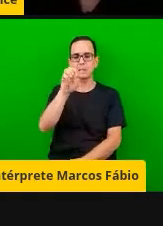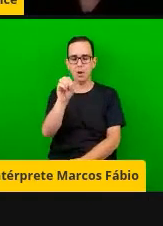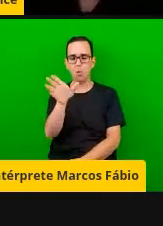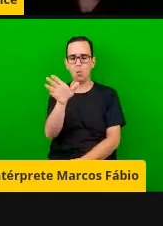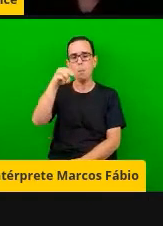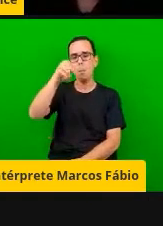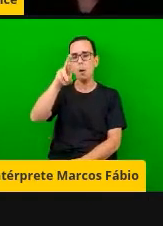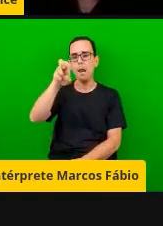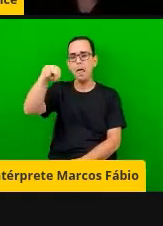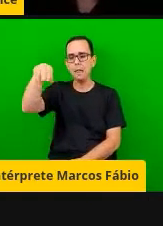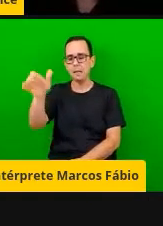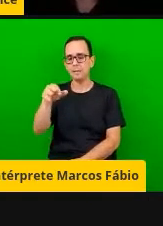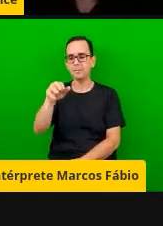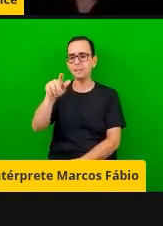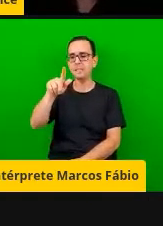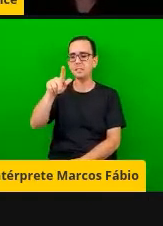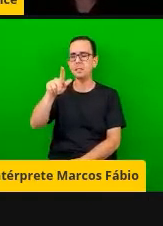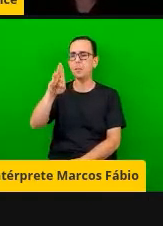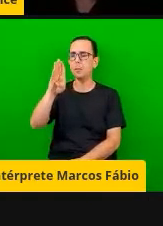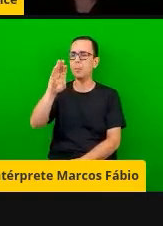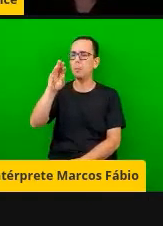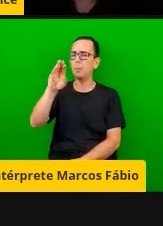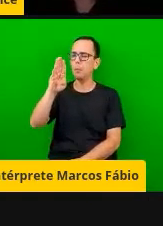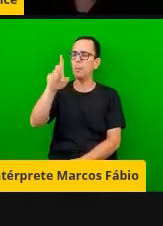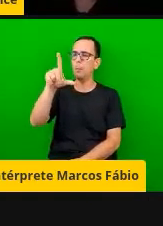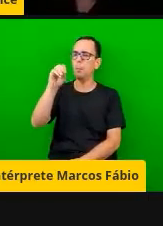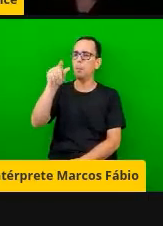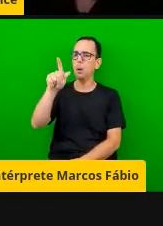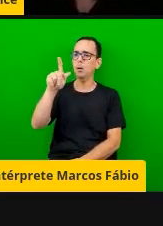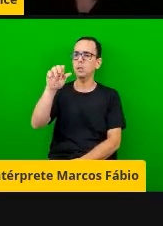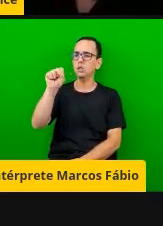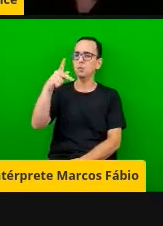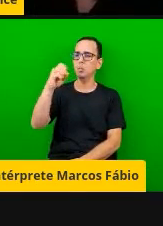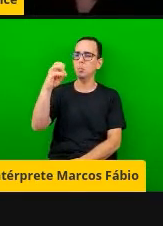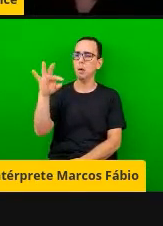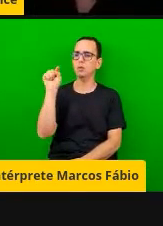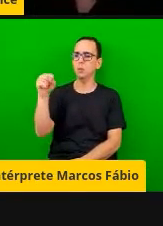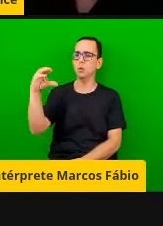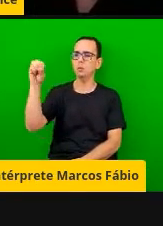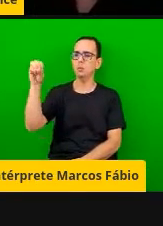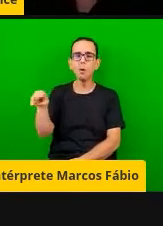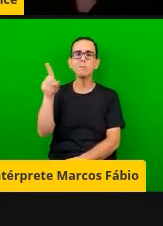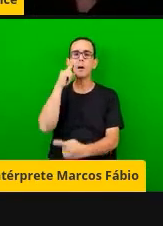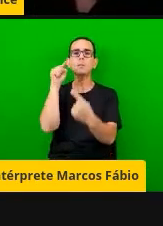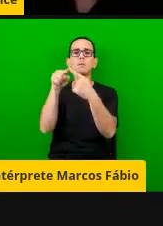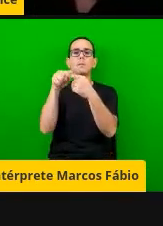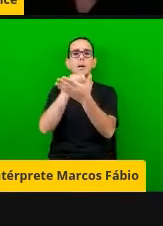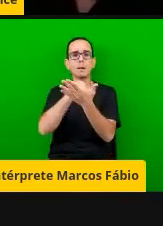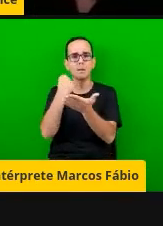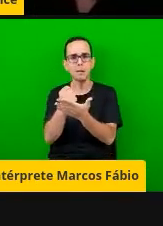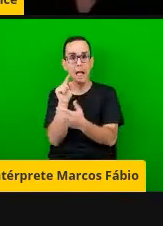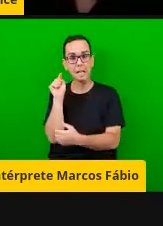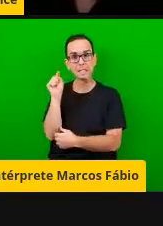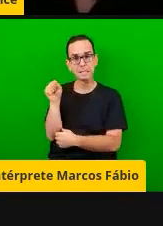geomorena.blogspot.com, vocês vão ver várias abas, né? Eu vou destacar 2 aqui. Um é dos documentos oficiais, aqui vocês vão